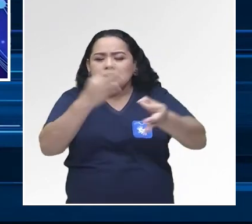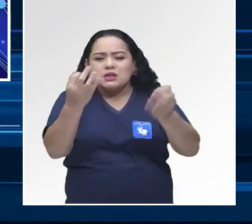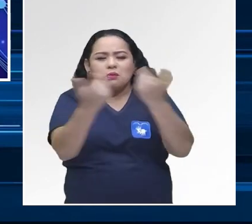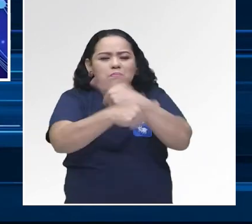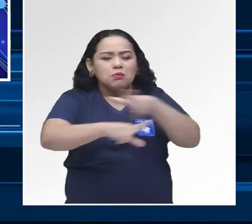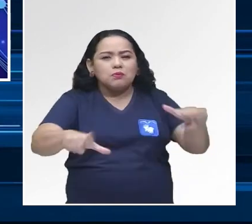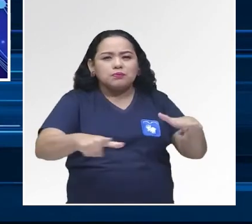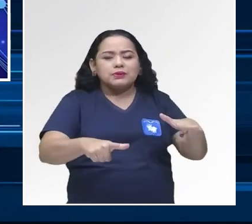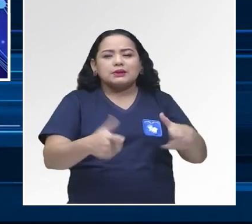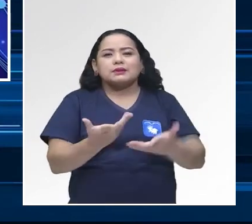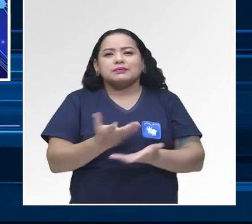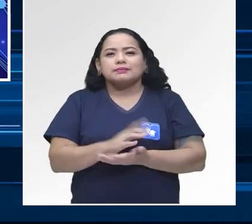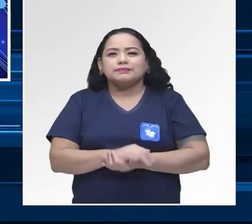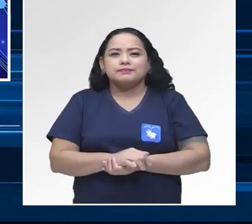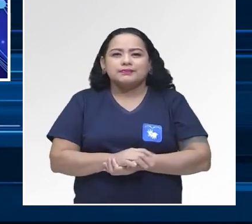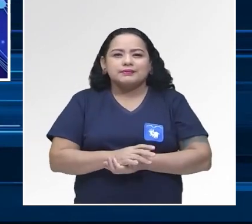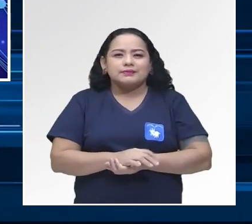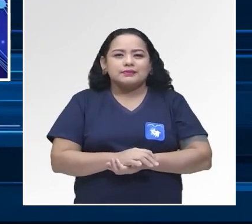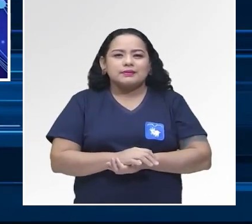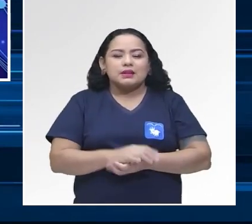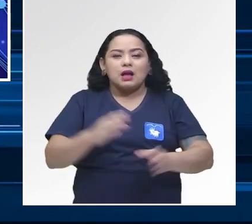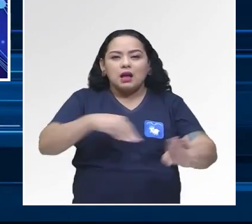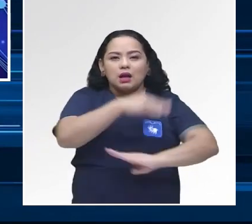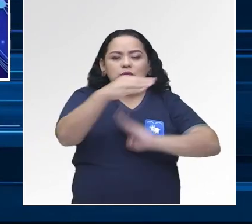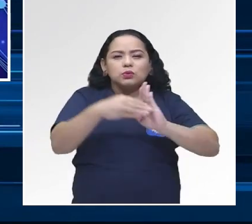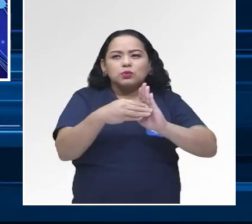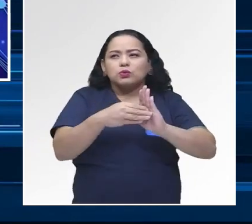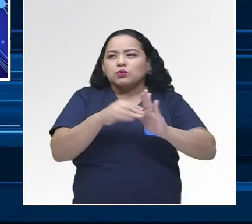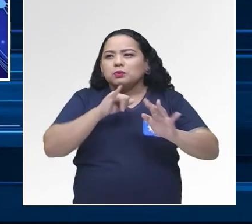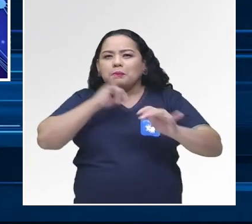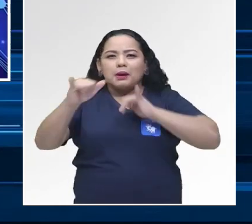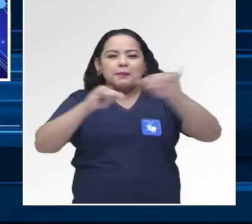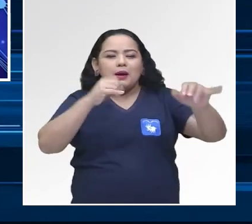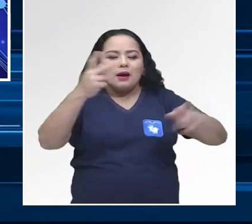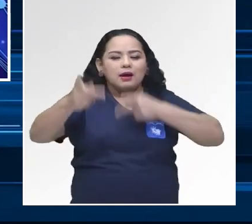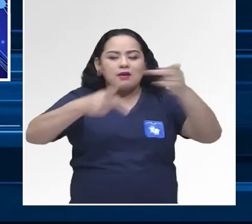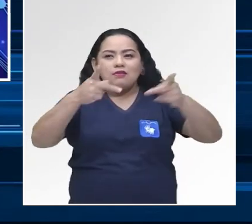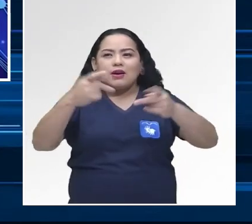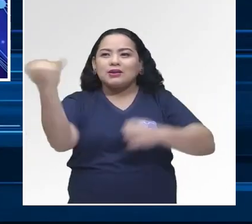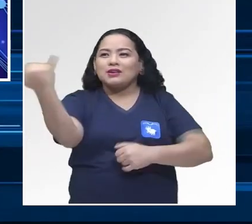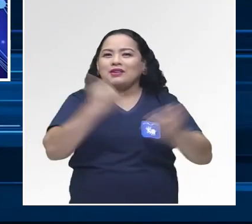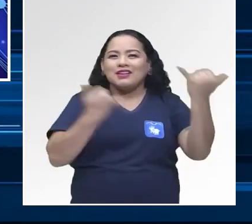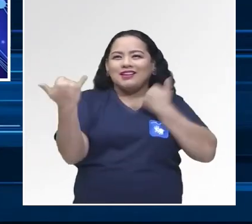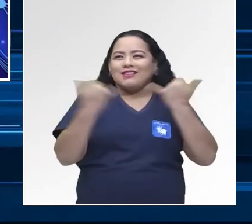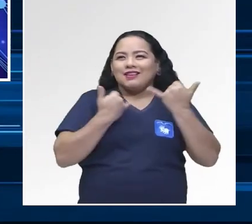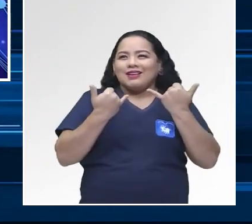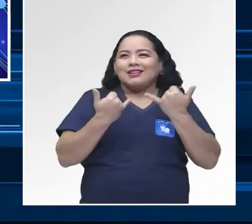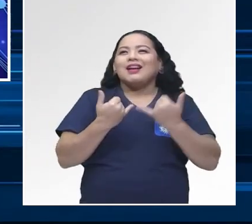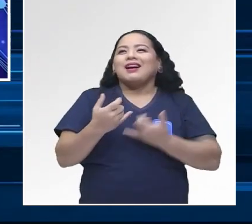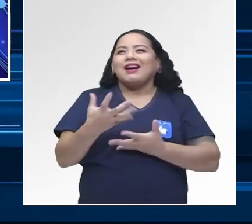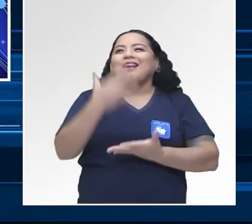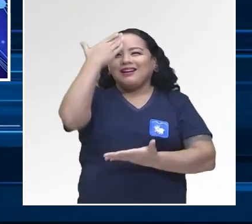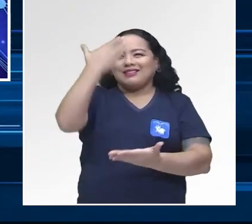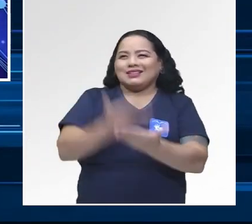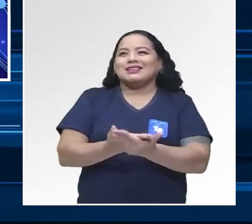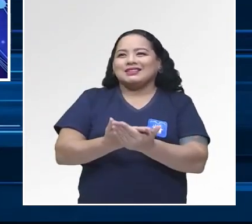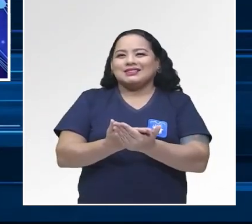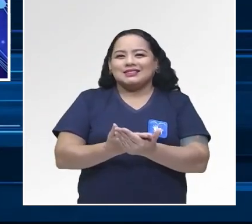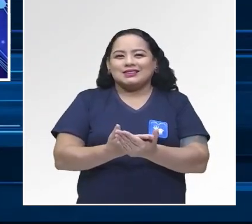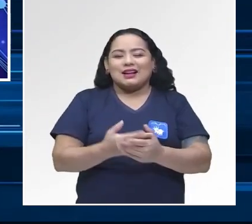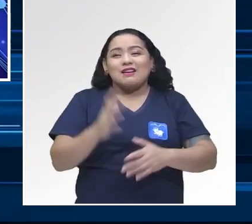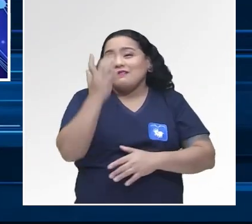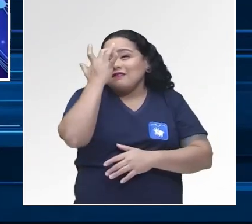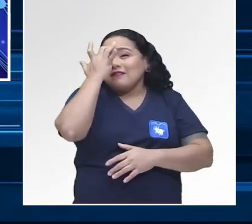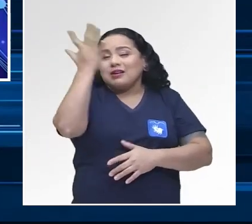lógica muitas vezes. E aí tudo que se fala, você absorve, você acredita. Com